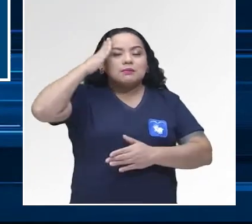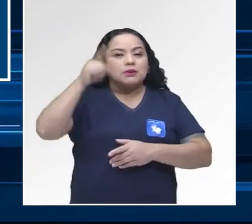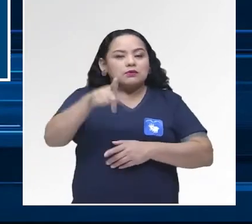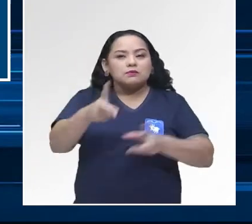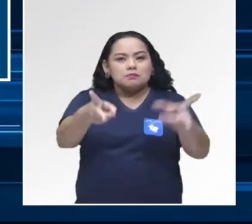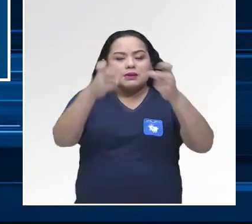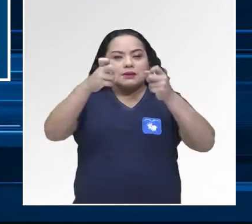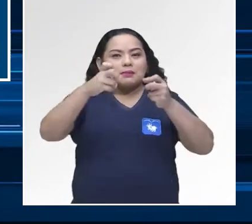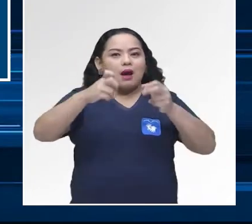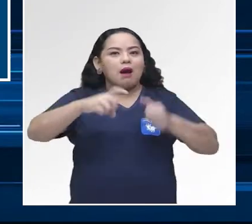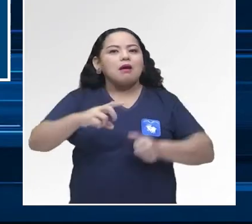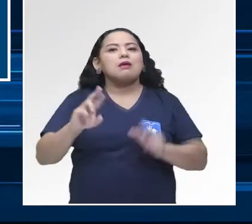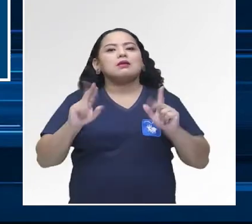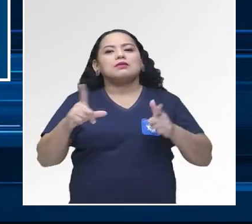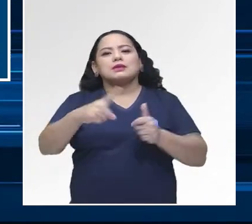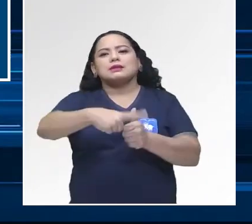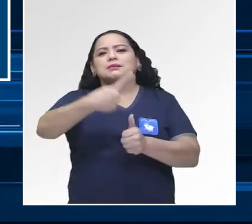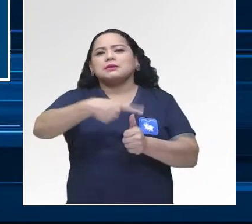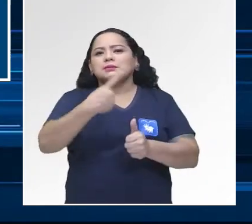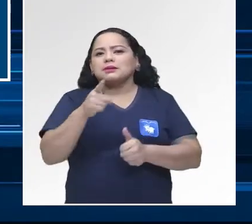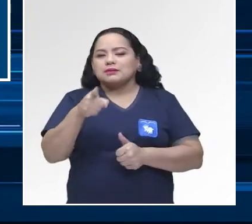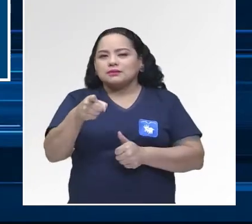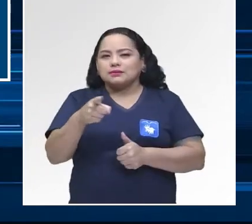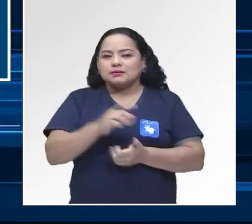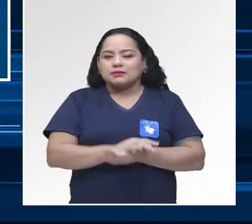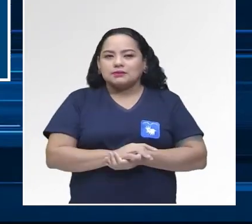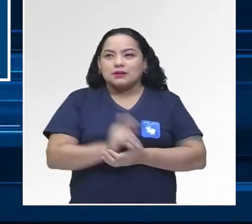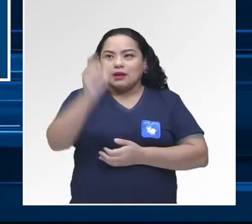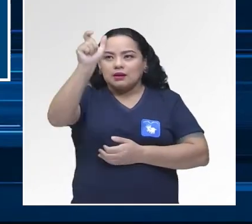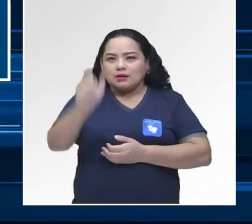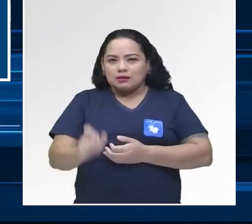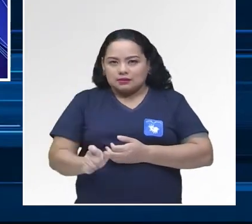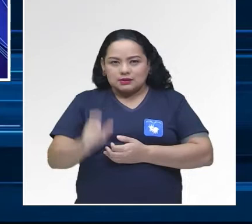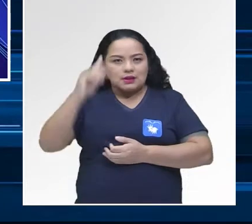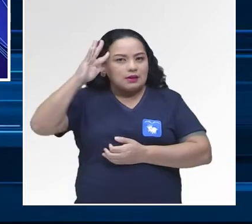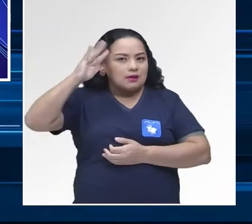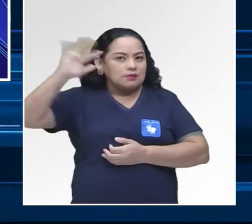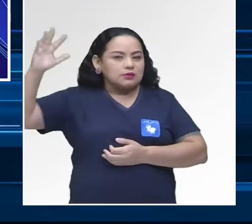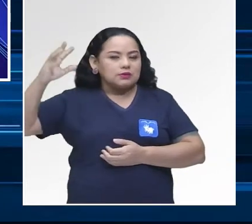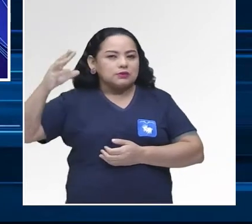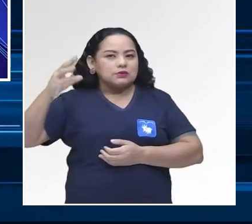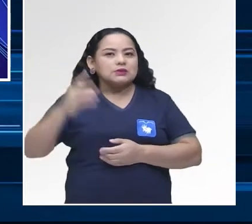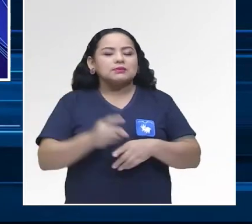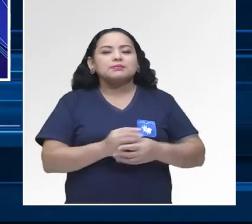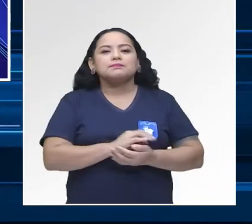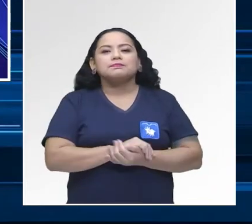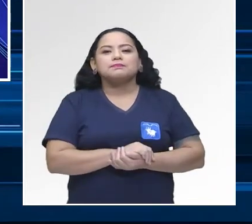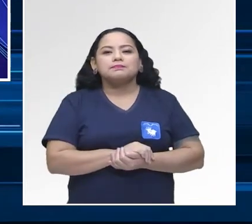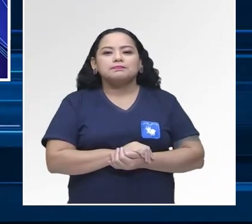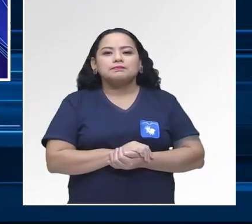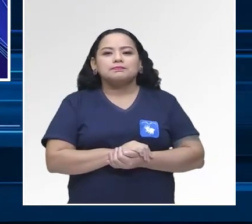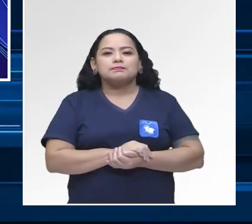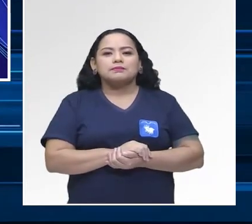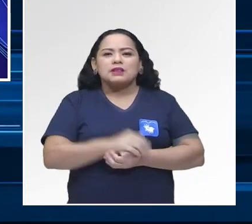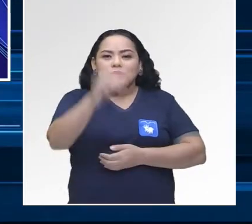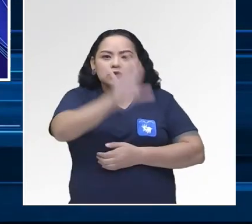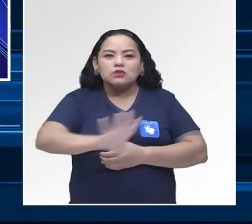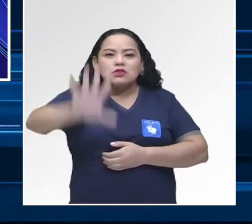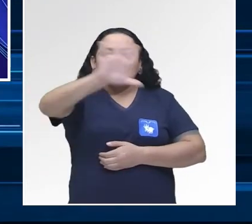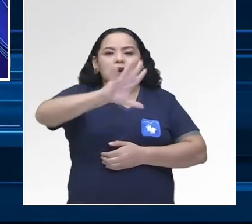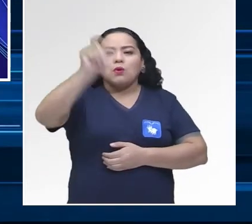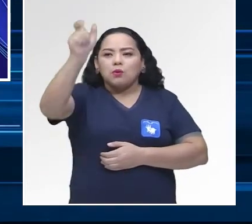primeira diferença. O filósofo, acima de tudo, de um modo